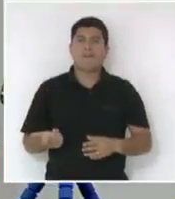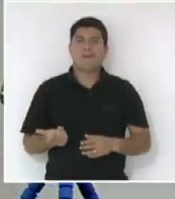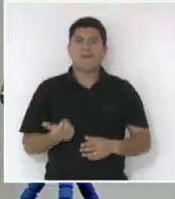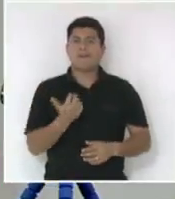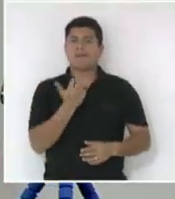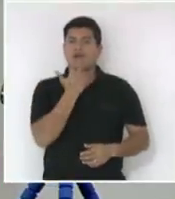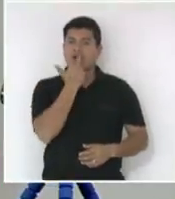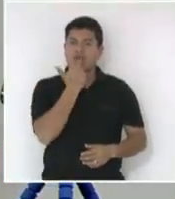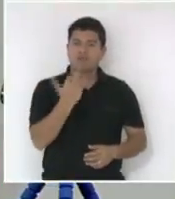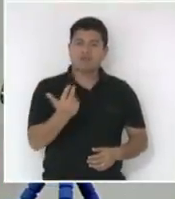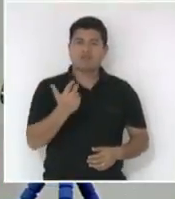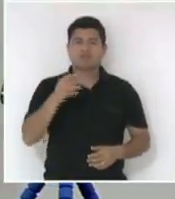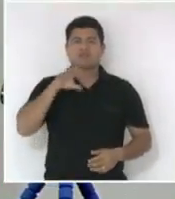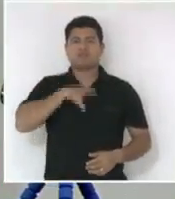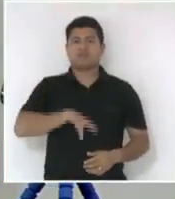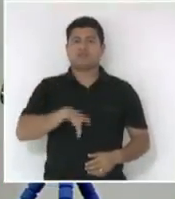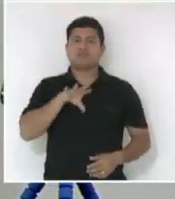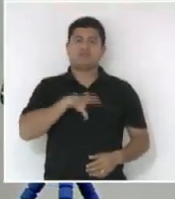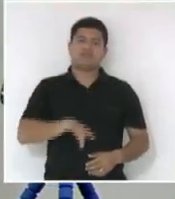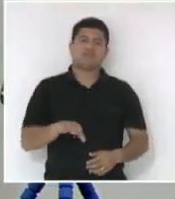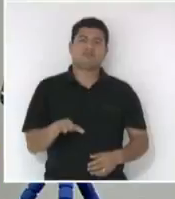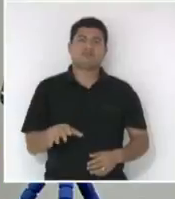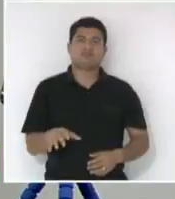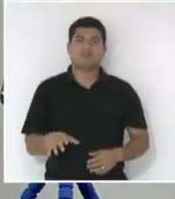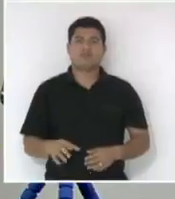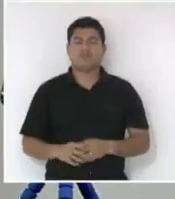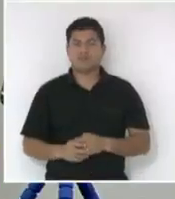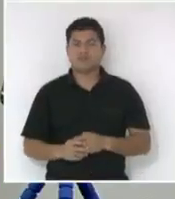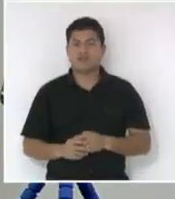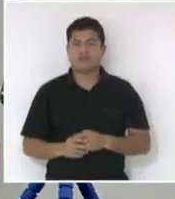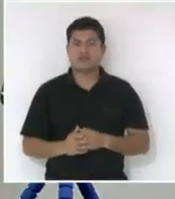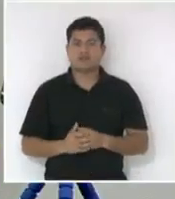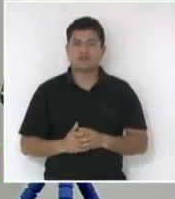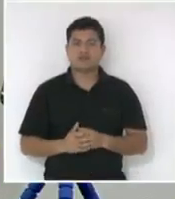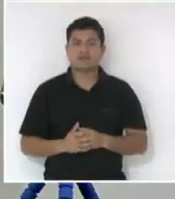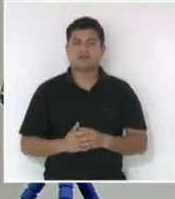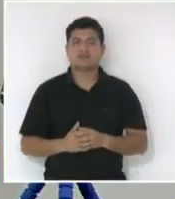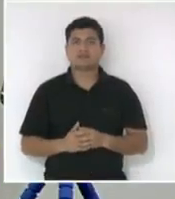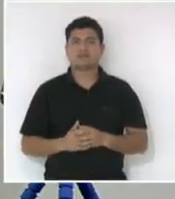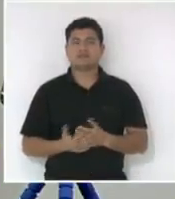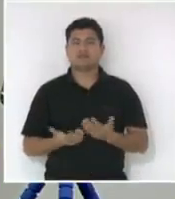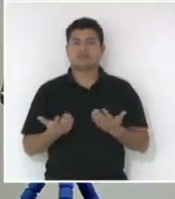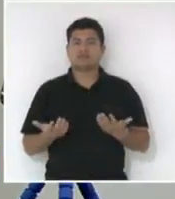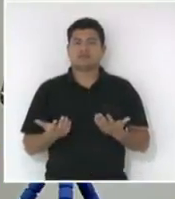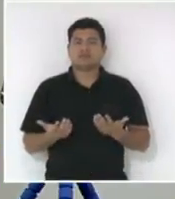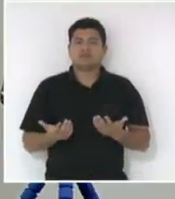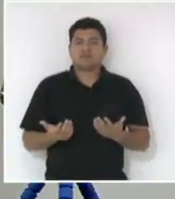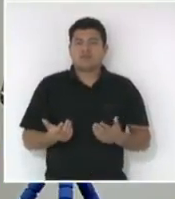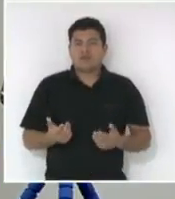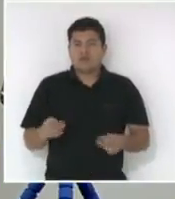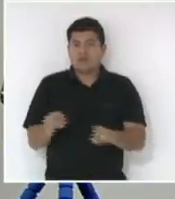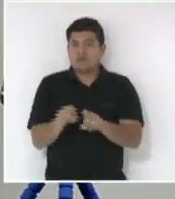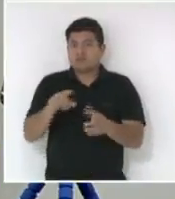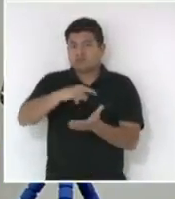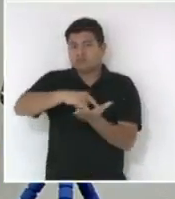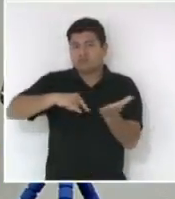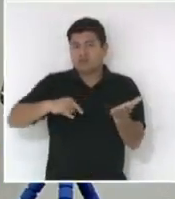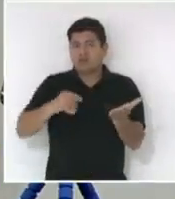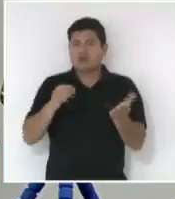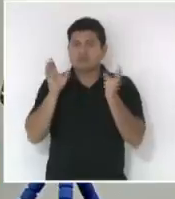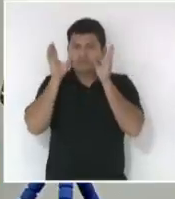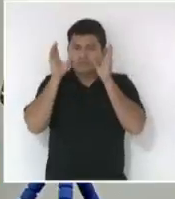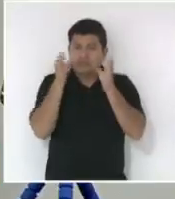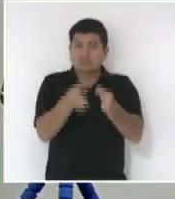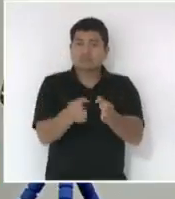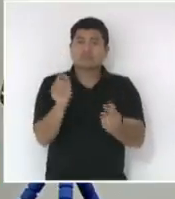o português, para aprender a falar o português. No caso da documentação, o foco é a